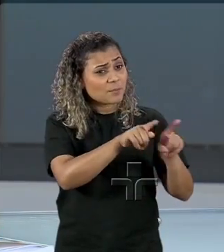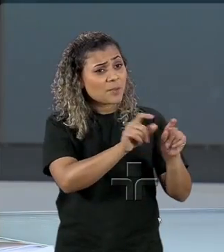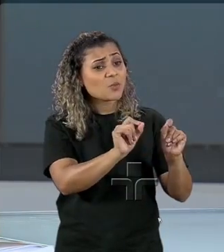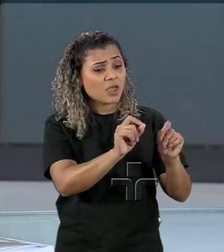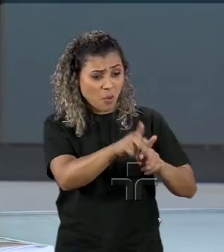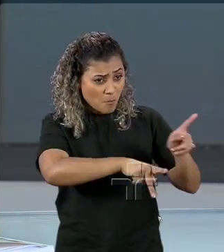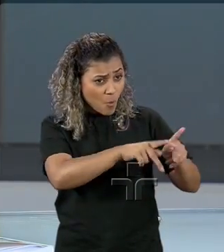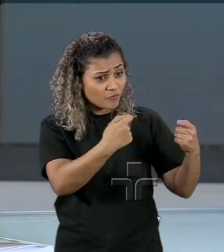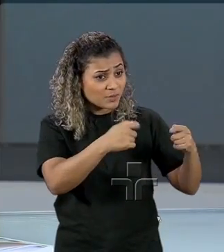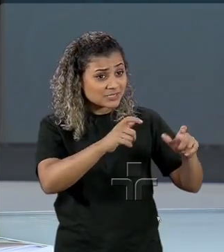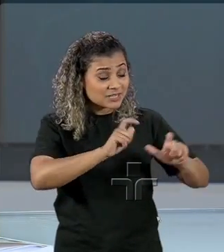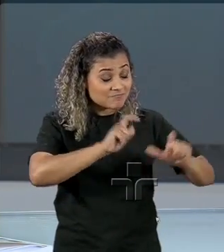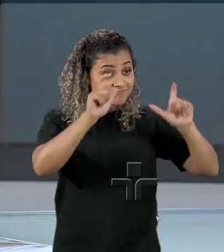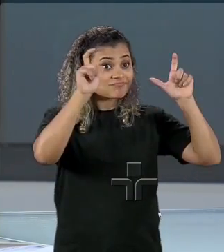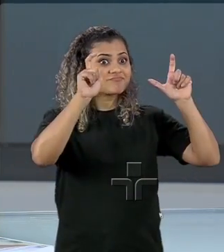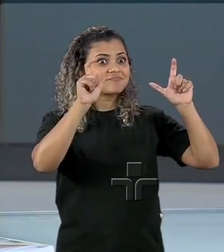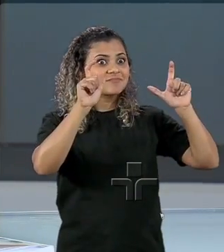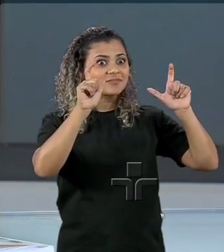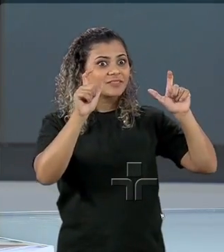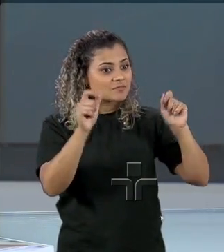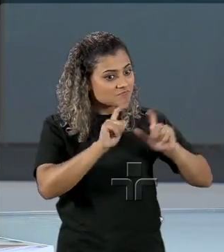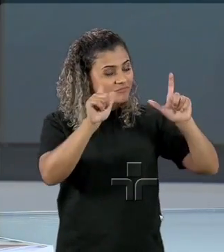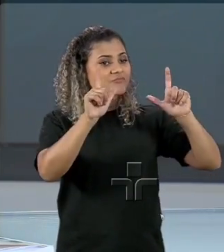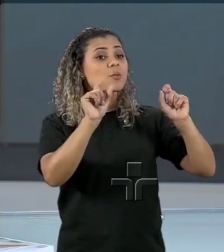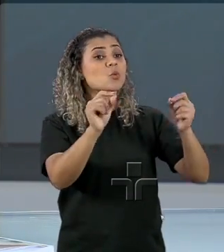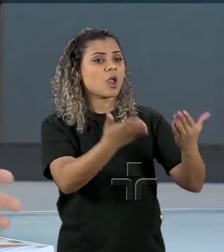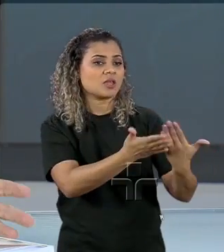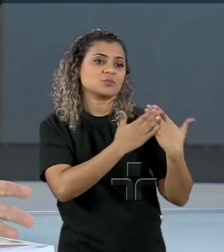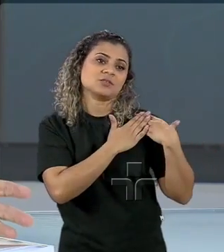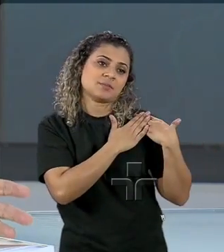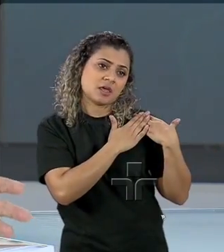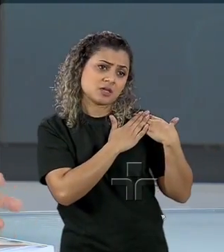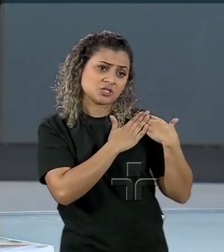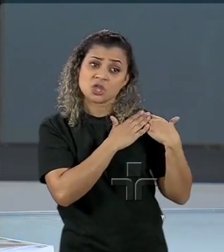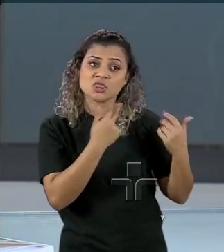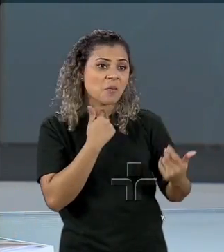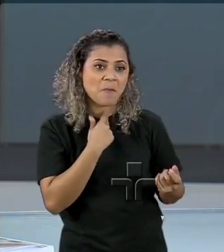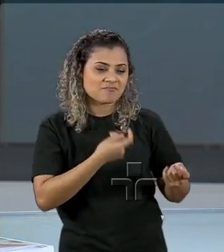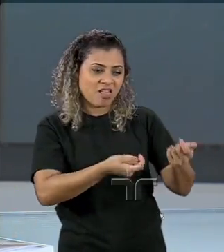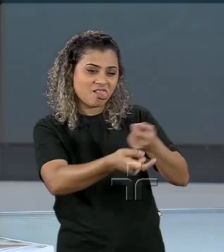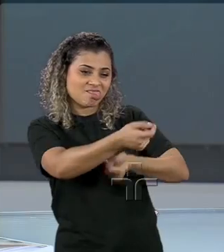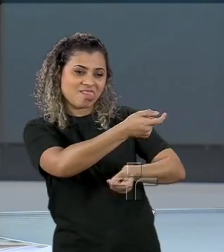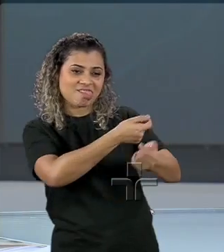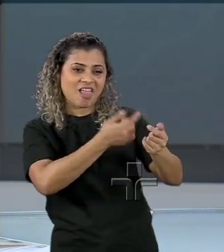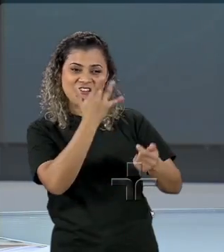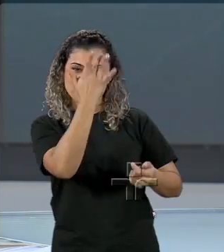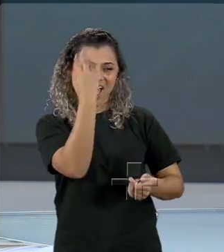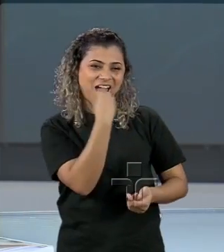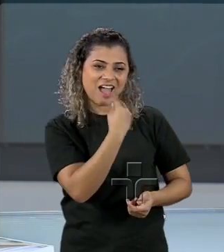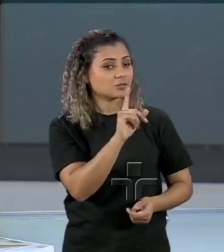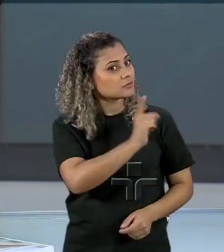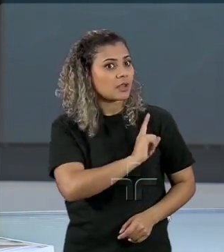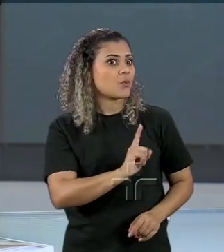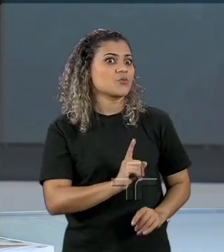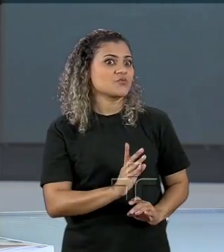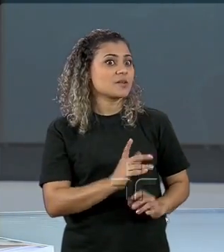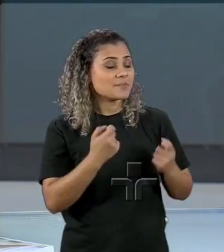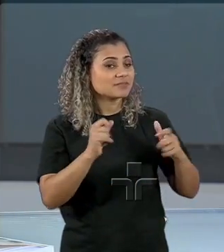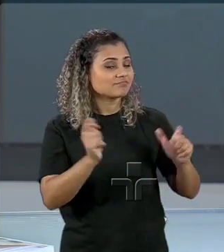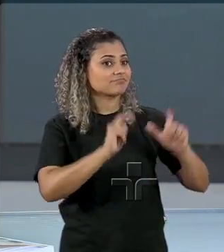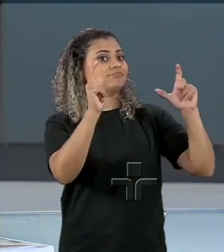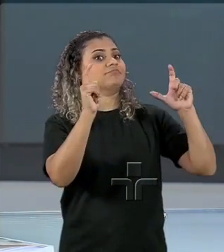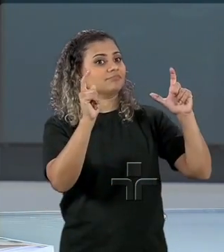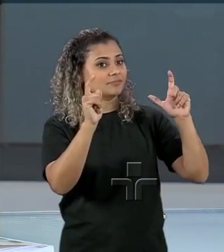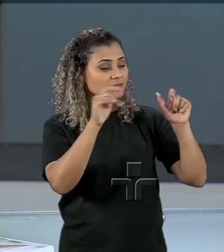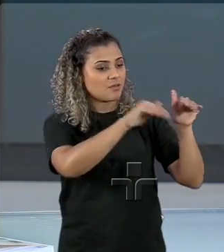mais vigilante, para ser mais responsável e não se deixar enganar assim com facilidade. Senão, essa facilidade